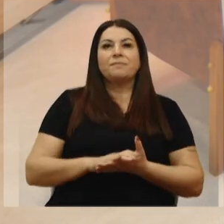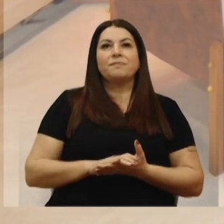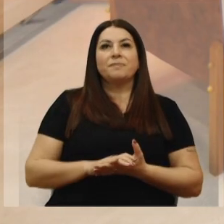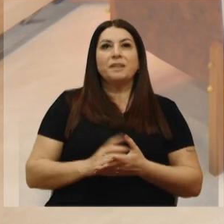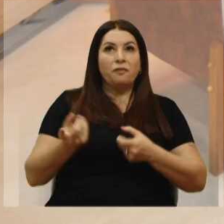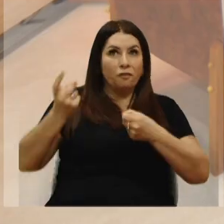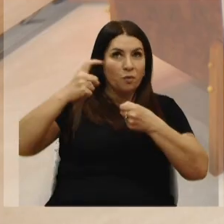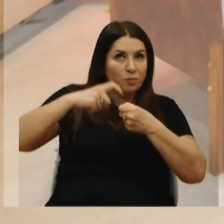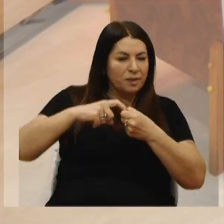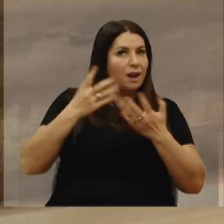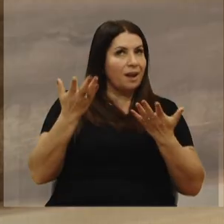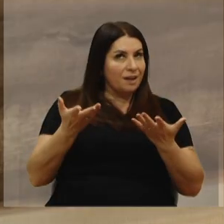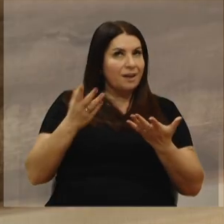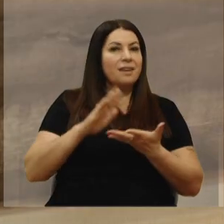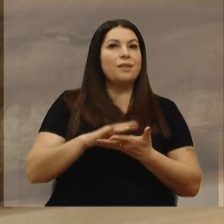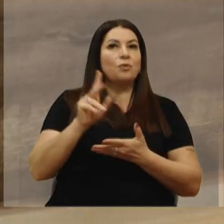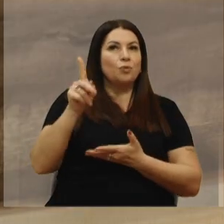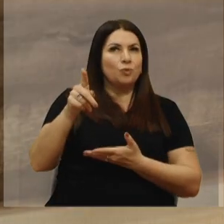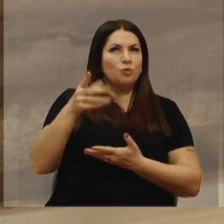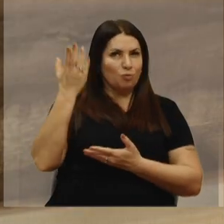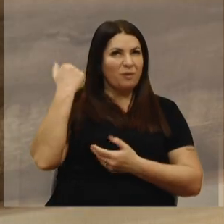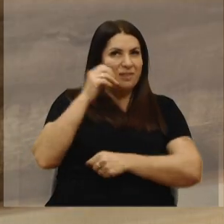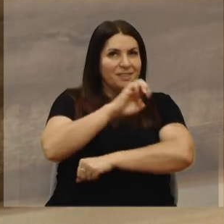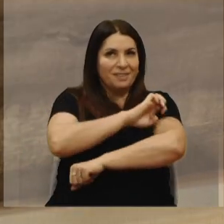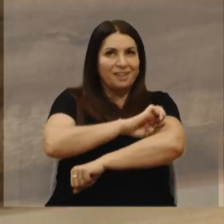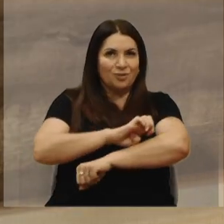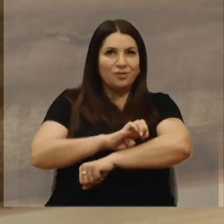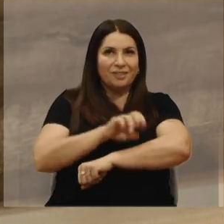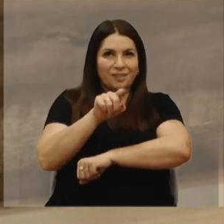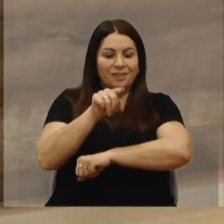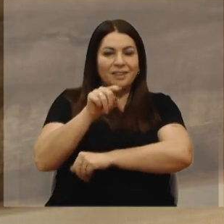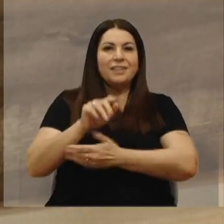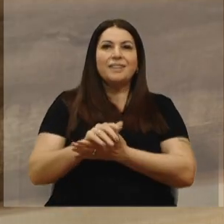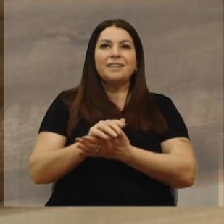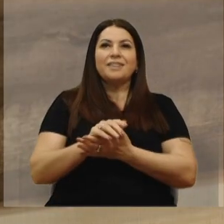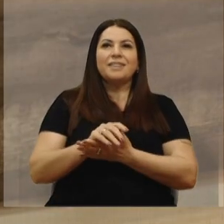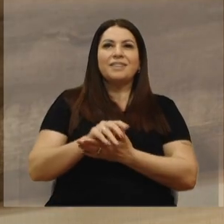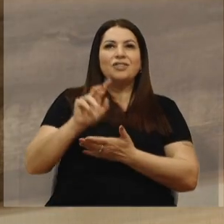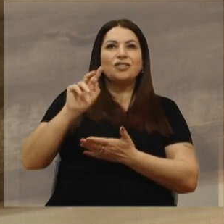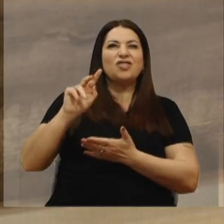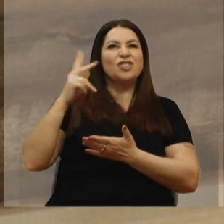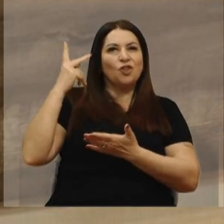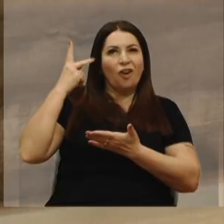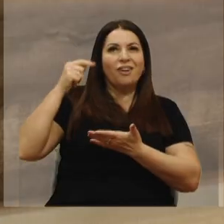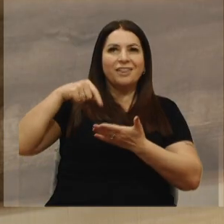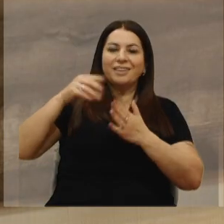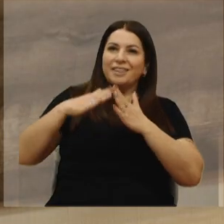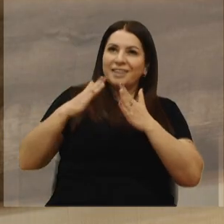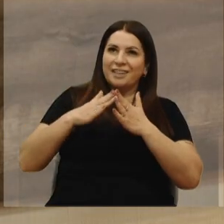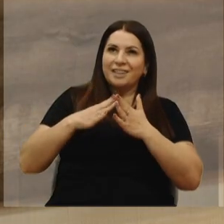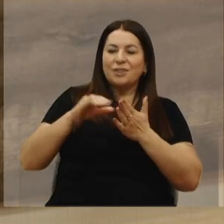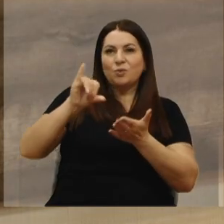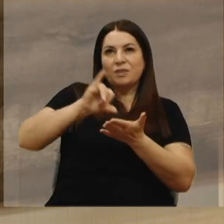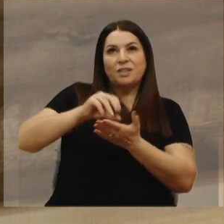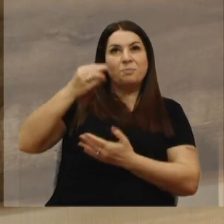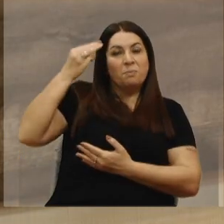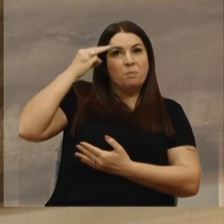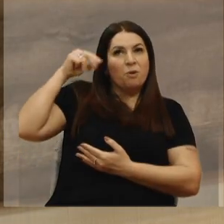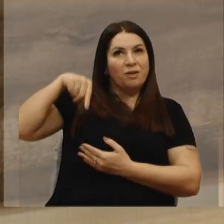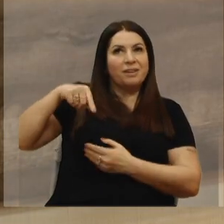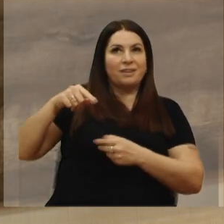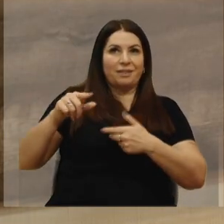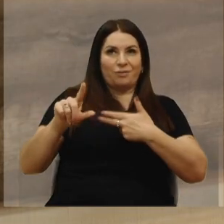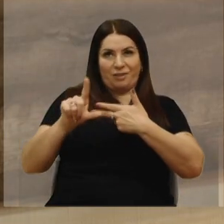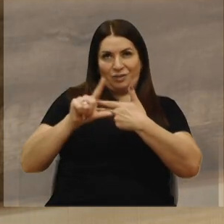casa. Retornar a propósito, tu que foste estagiário de história aqui na casa, no Centro de Memória